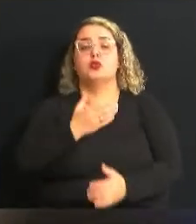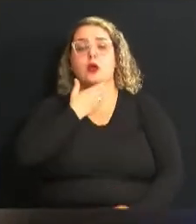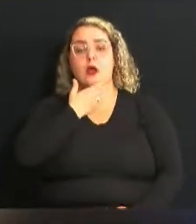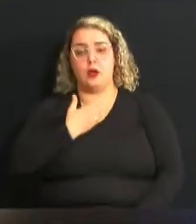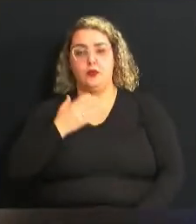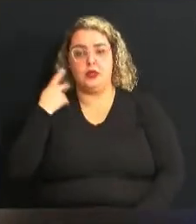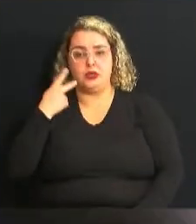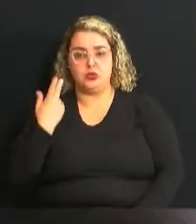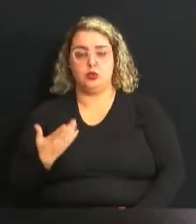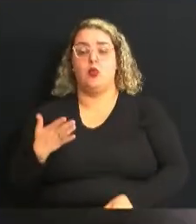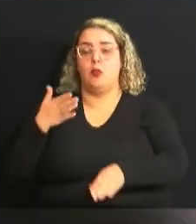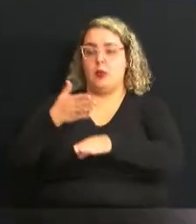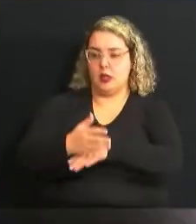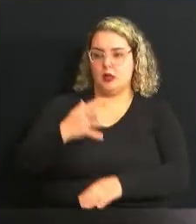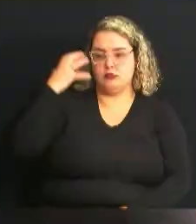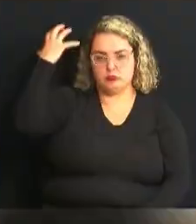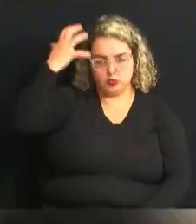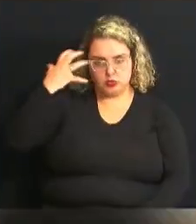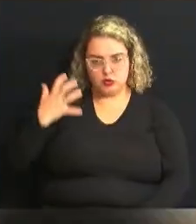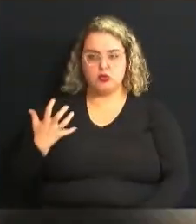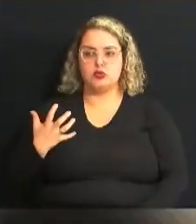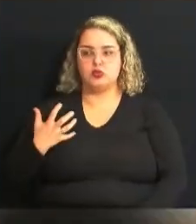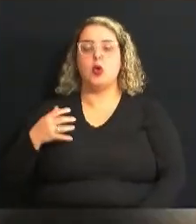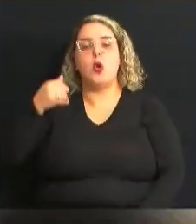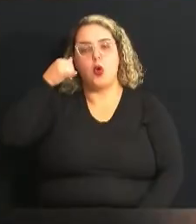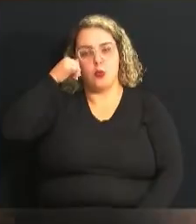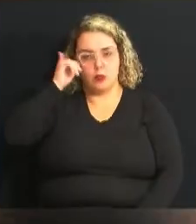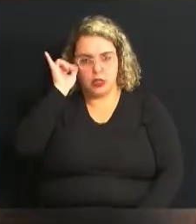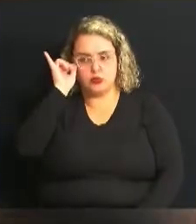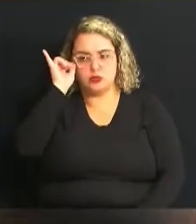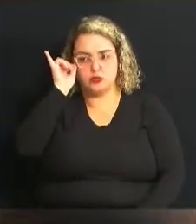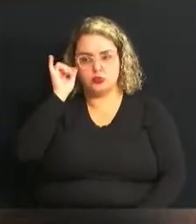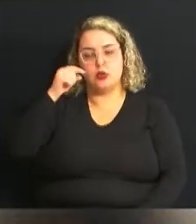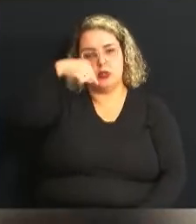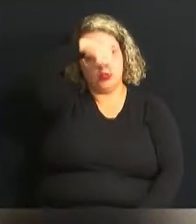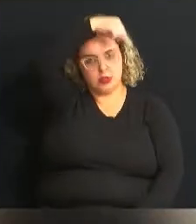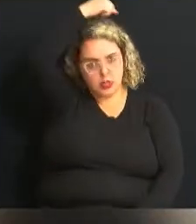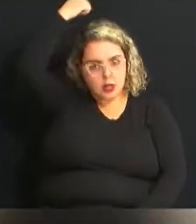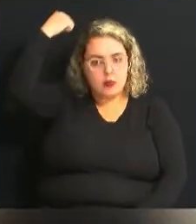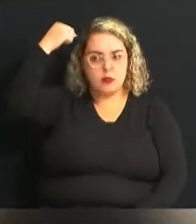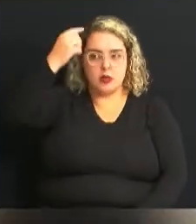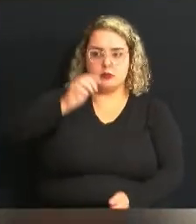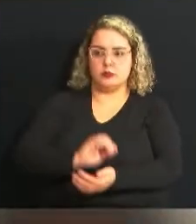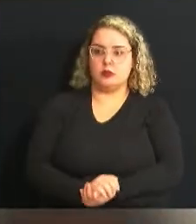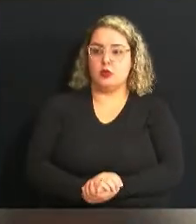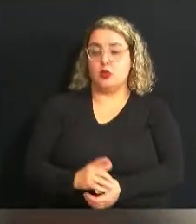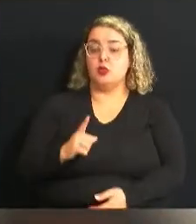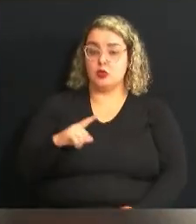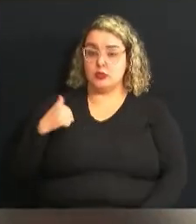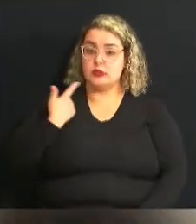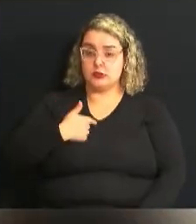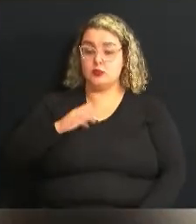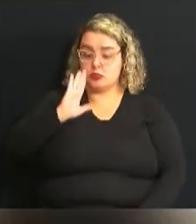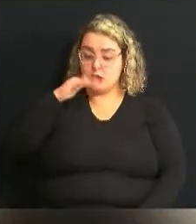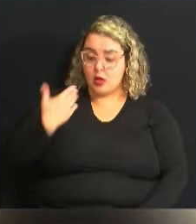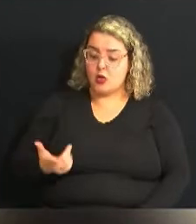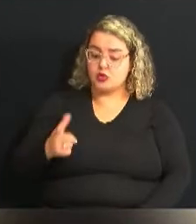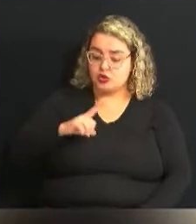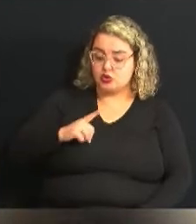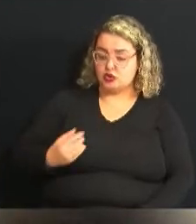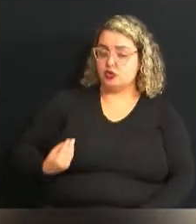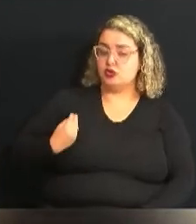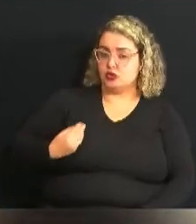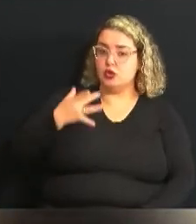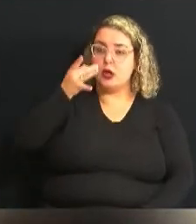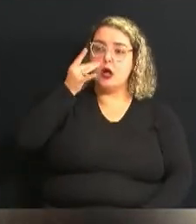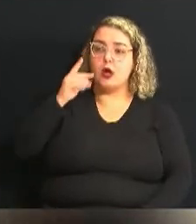Também participaram Guida Calisto, Paulo Búfalo e Paulo Gaspar. Nós tivemos o privilégio de ter aqui conosco o vereador